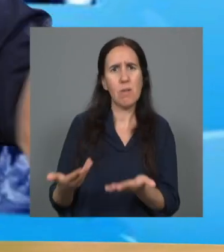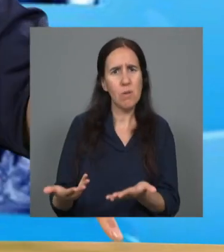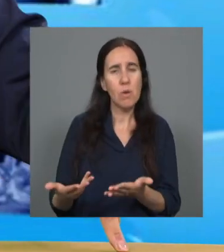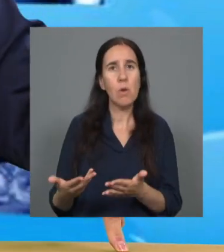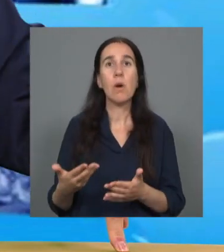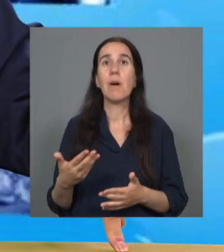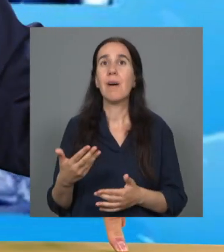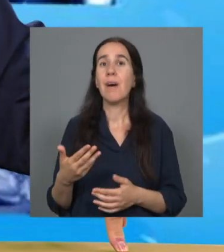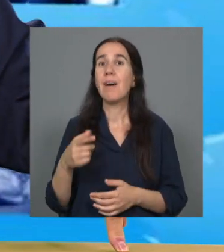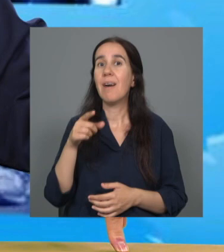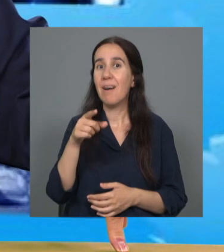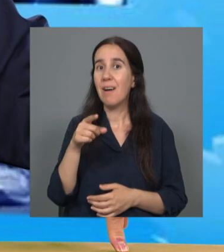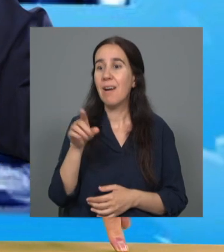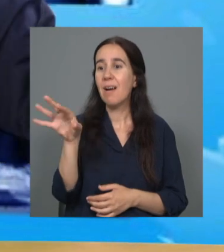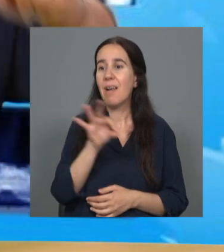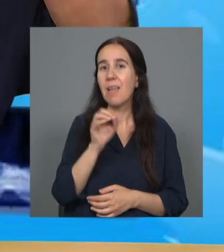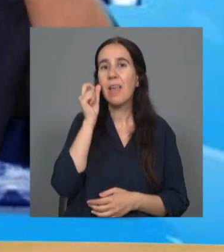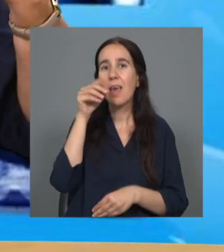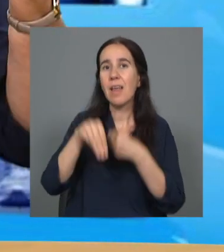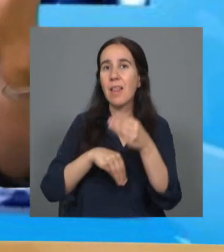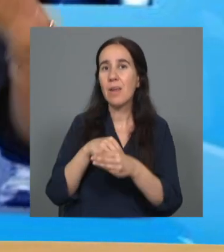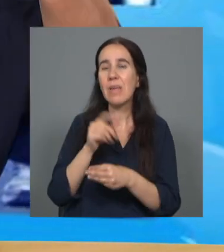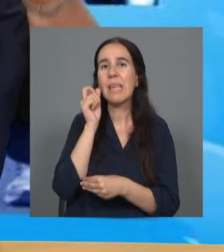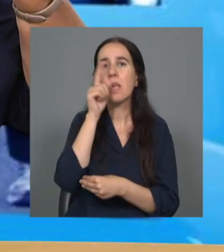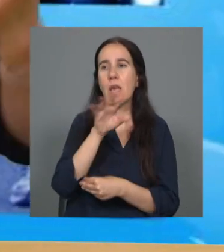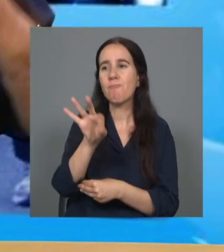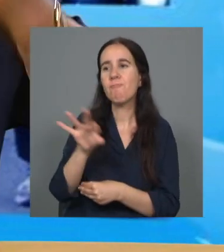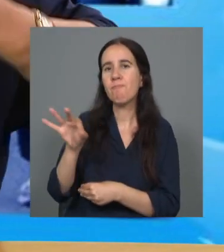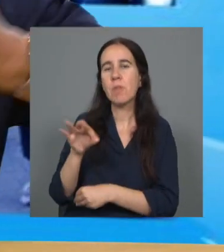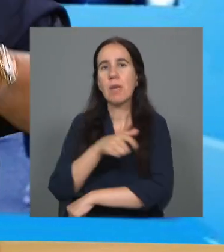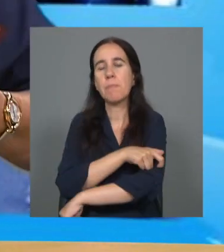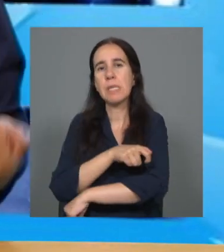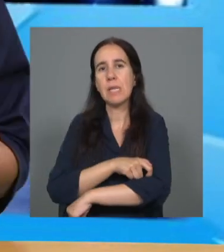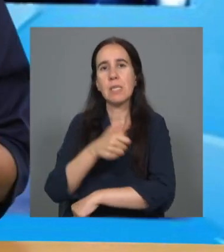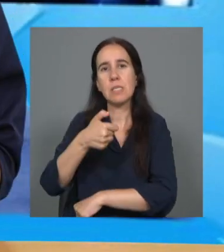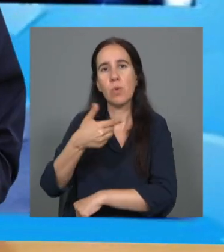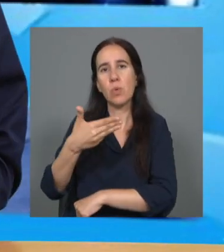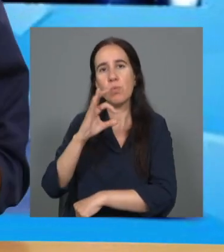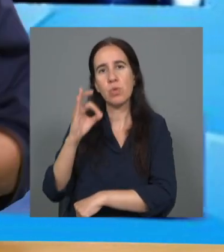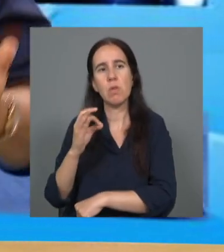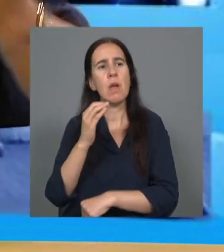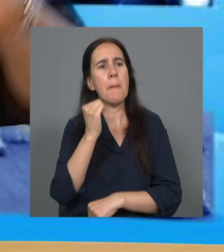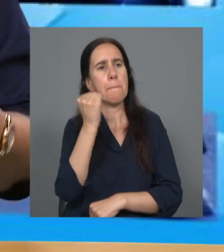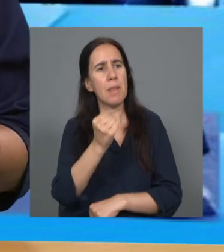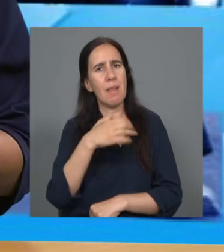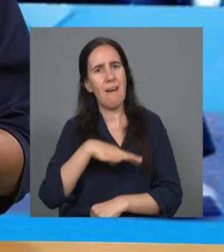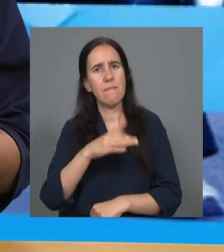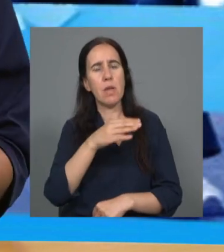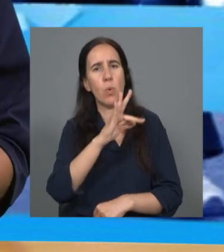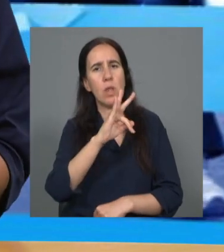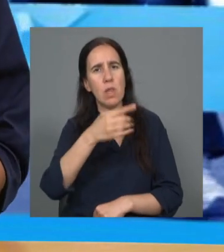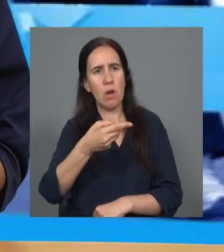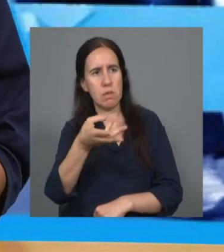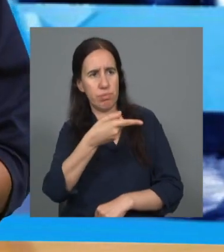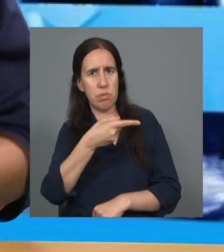os próprios eleitos, os tais que representam os 51% que querem matar os outros 49%, não têm o discernimento